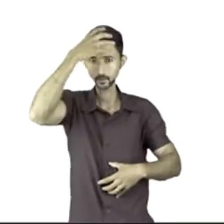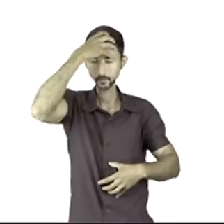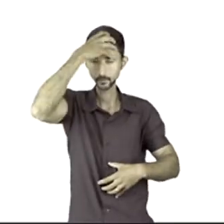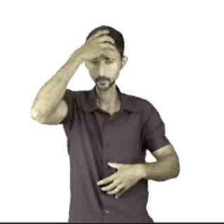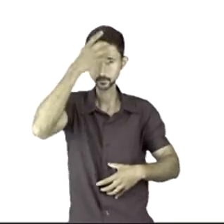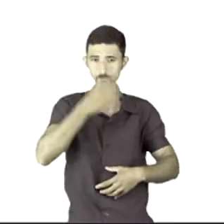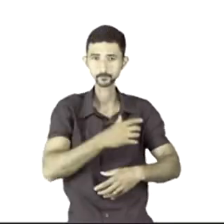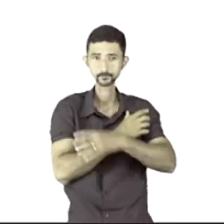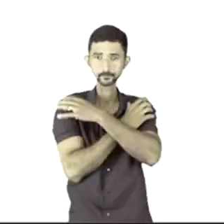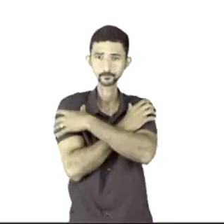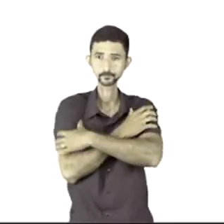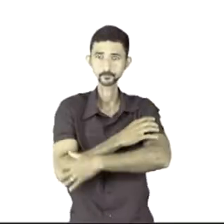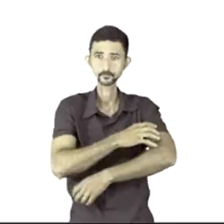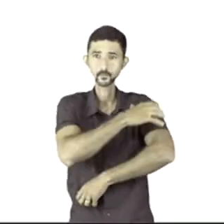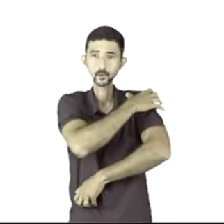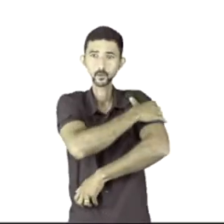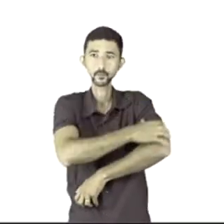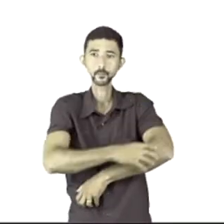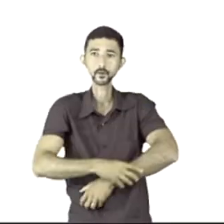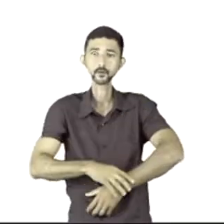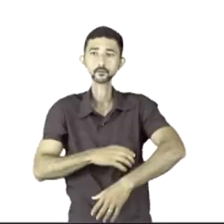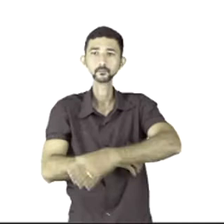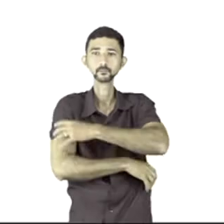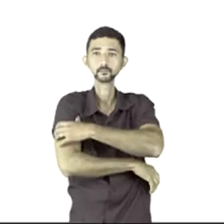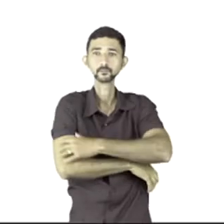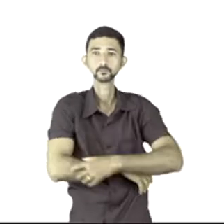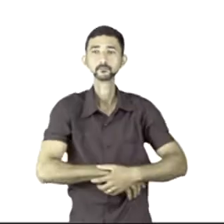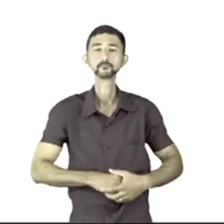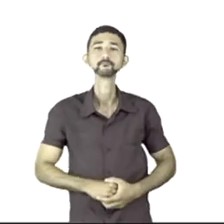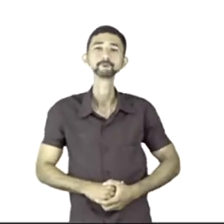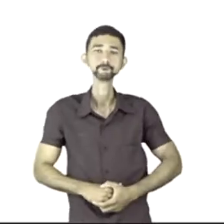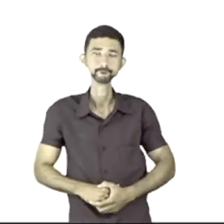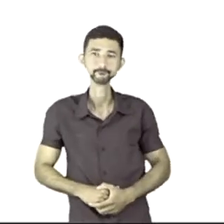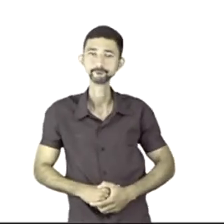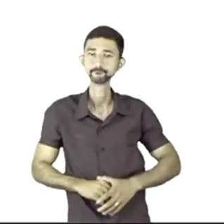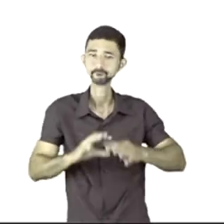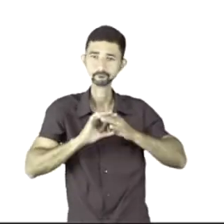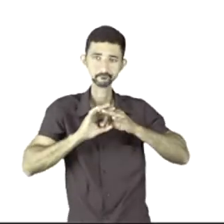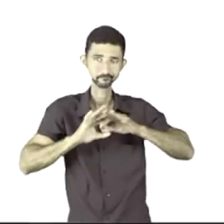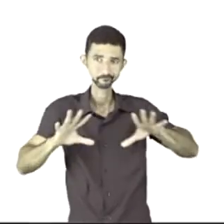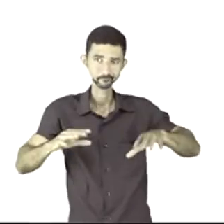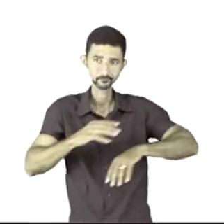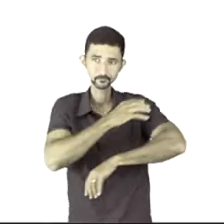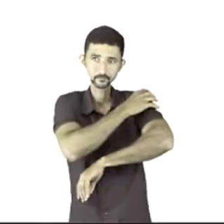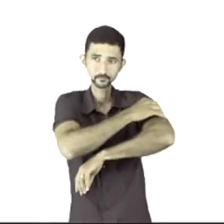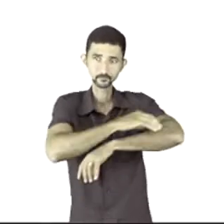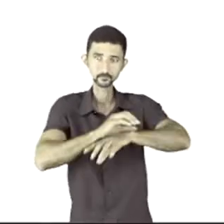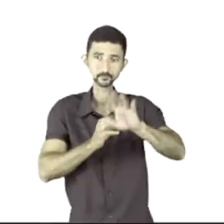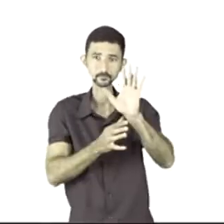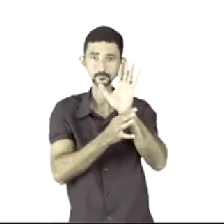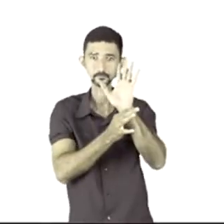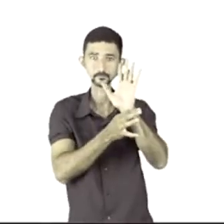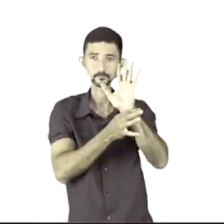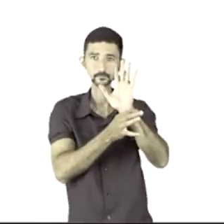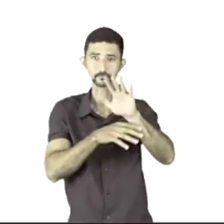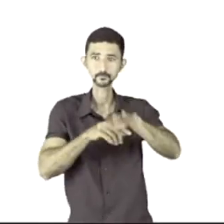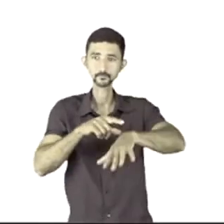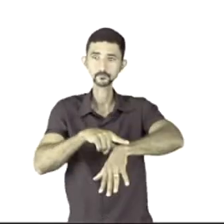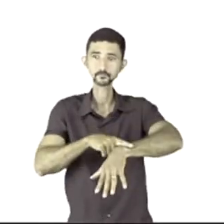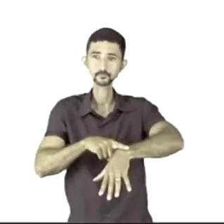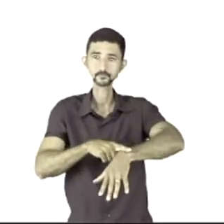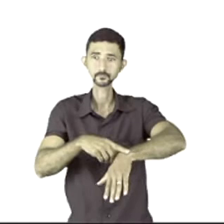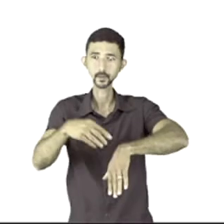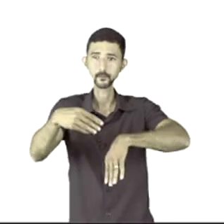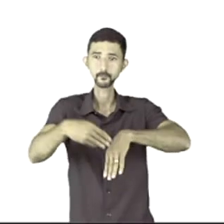cabeça e os braços, até ali o limite do pulso, tá? Então não